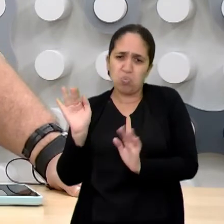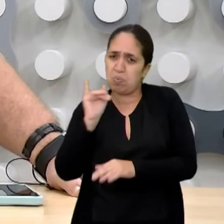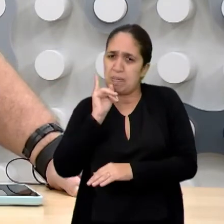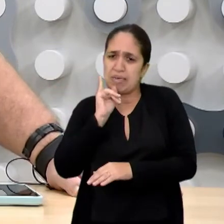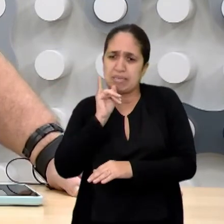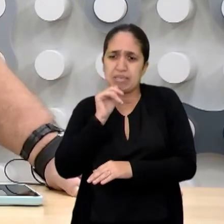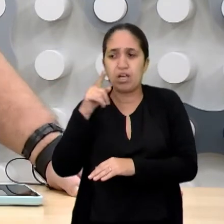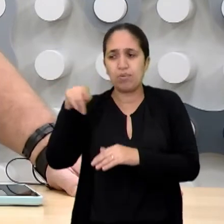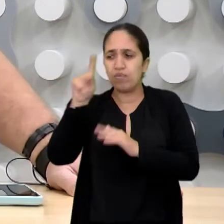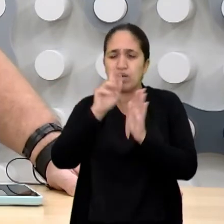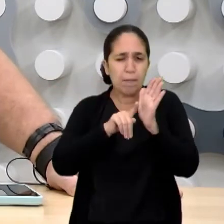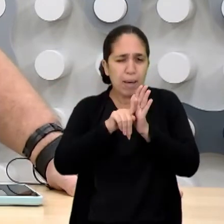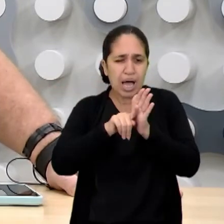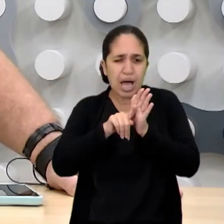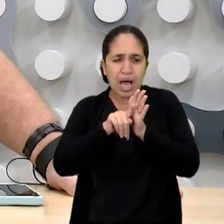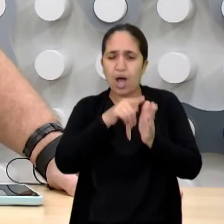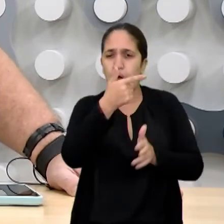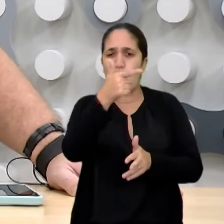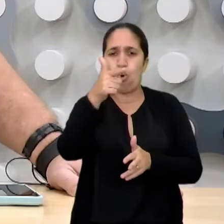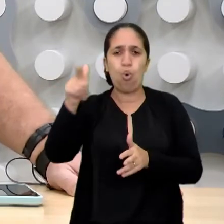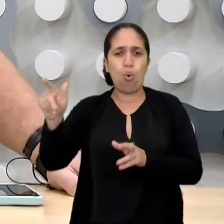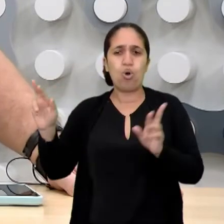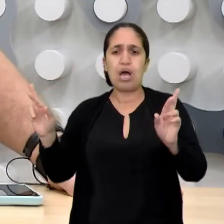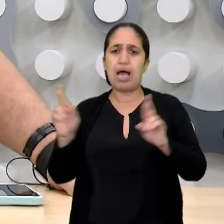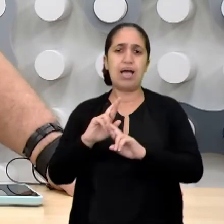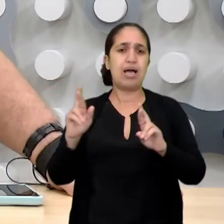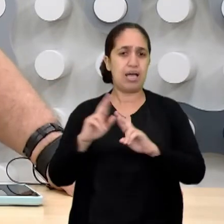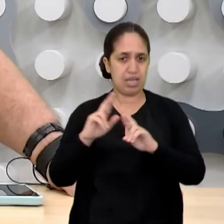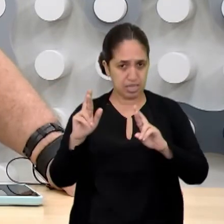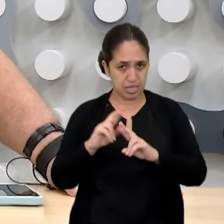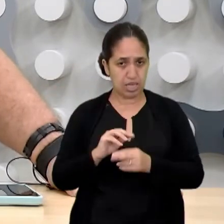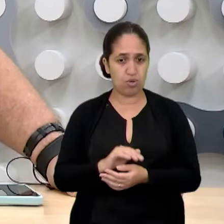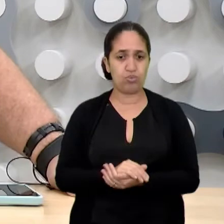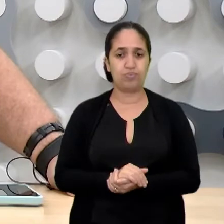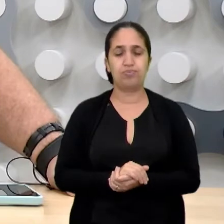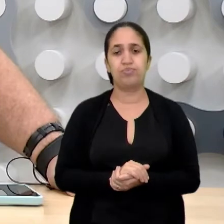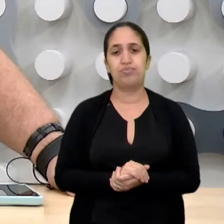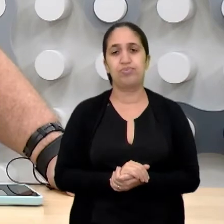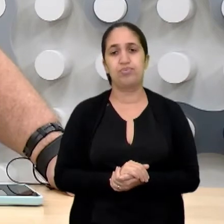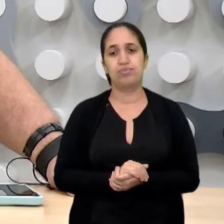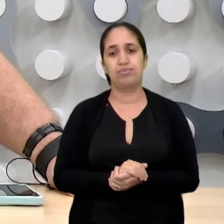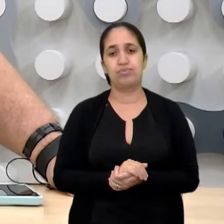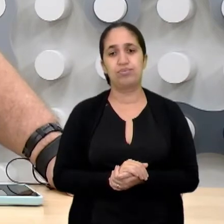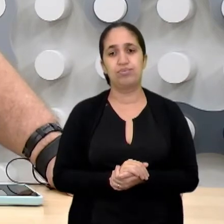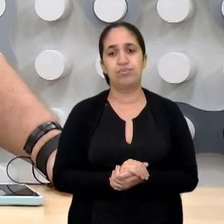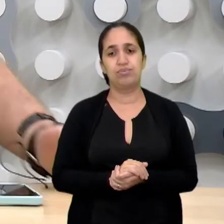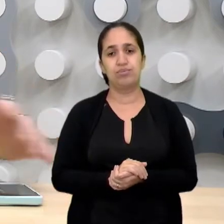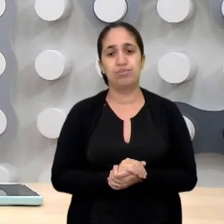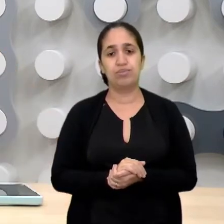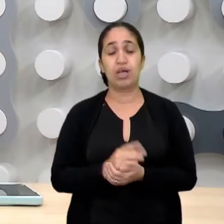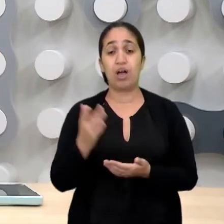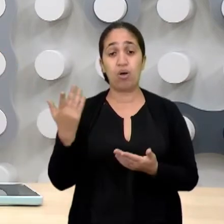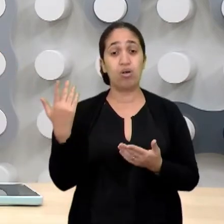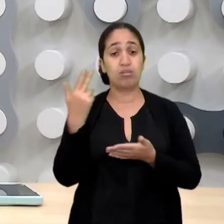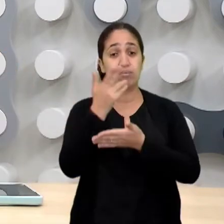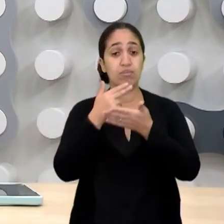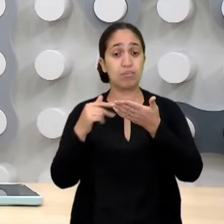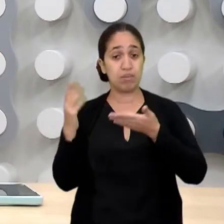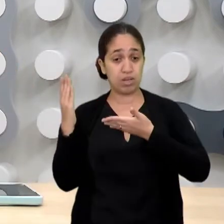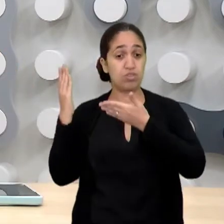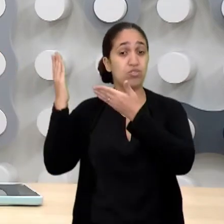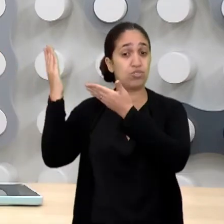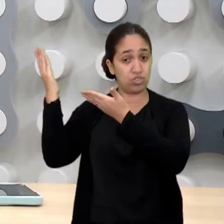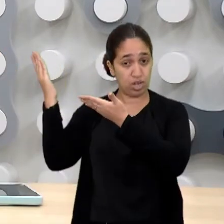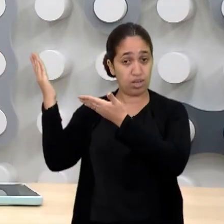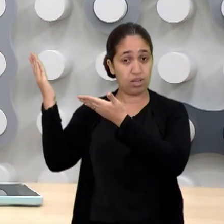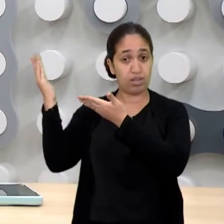vocês pesquisarem, vão ter outras relações aí dessa questão aí do Japão. Eu trouxe uma imagem, vocês já viram isso aí, é o mapa